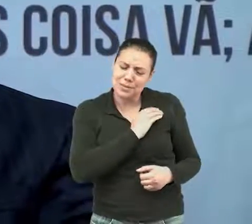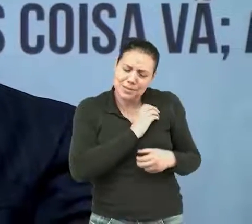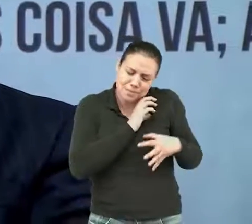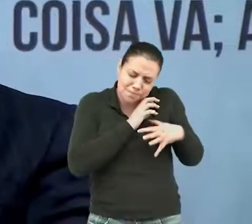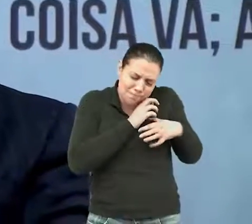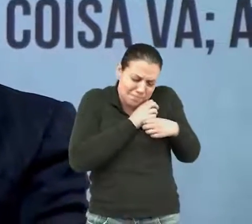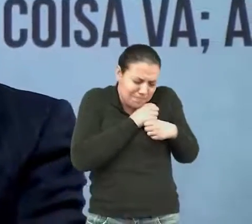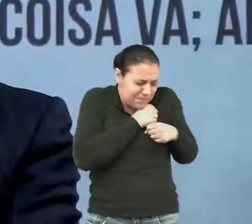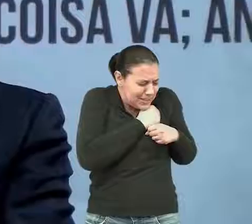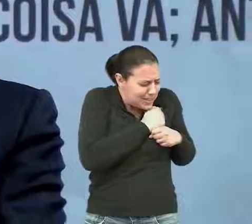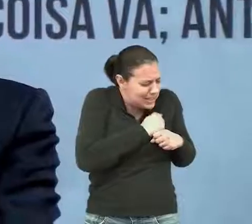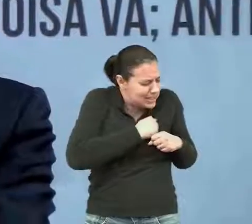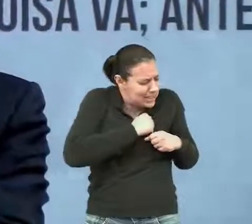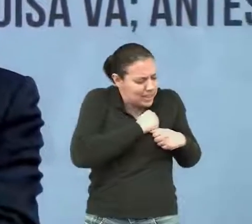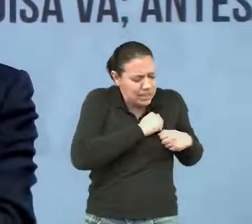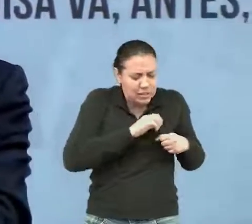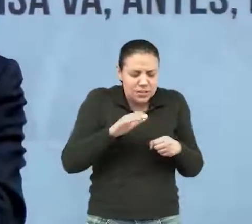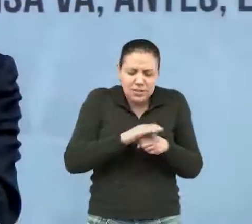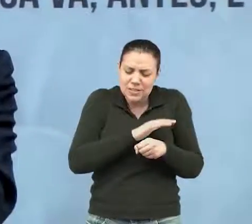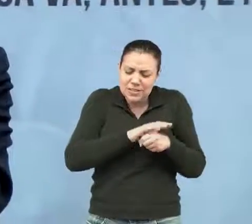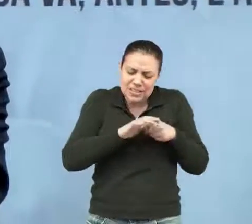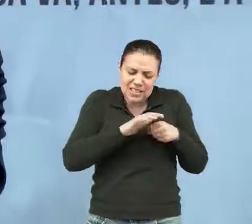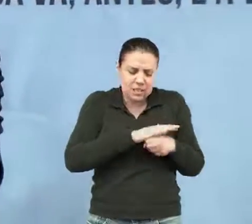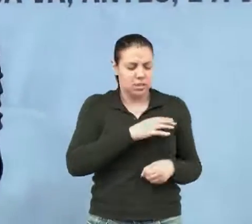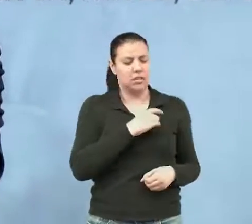apertado, cheio de medo.